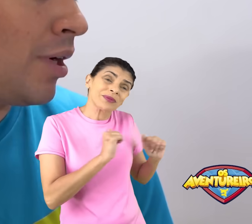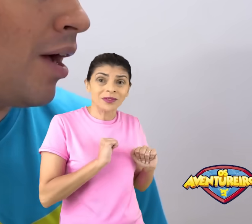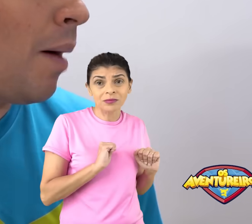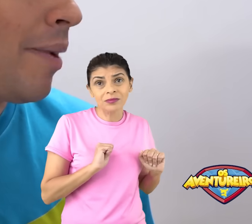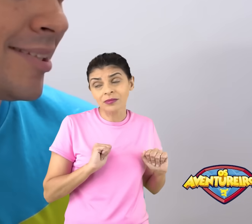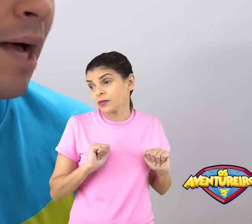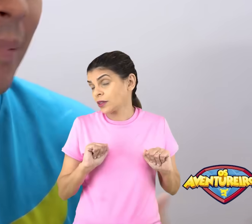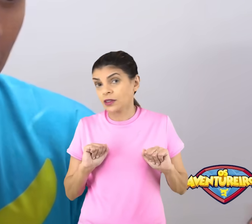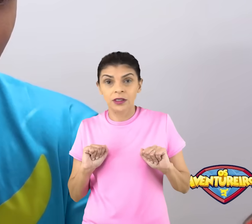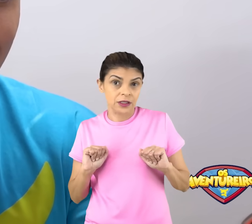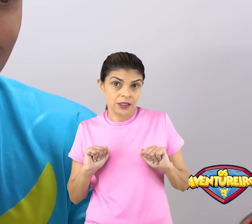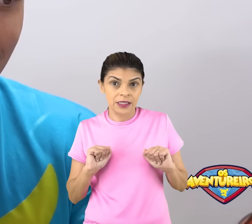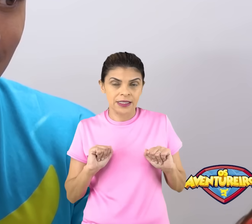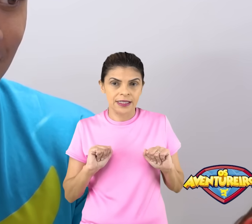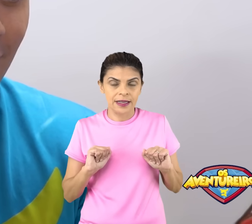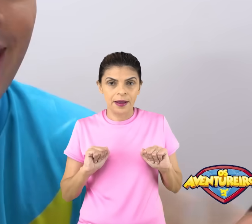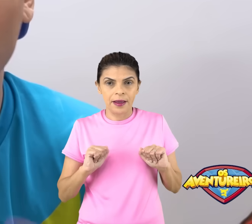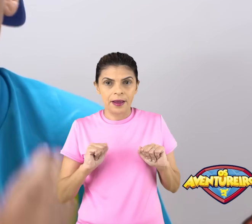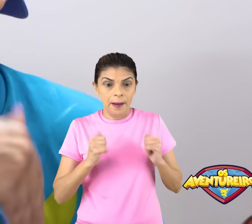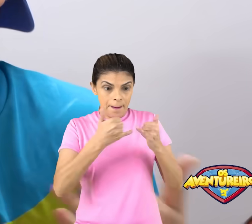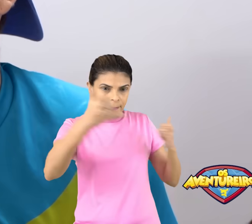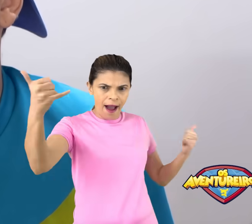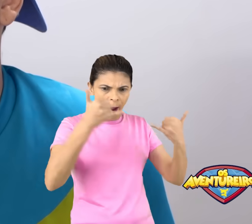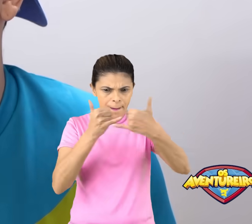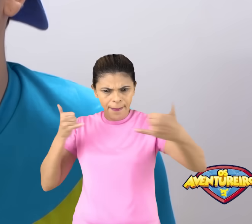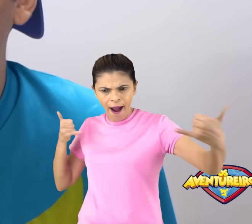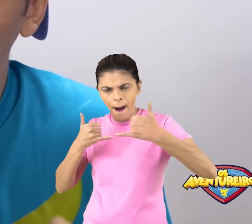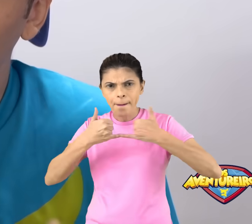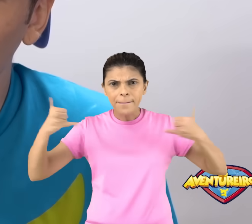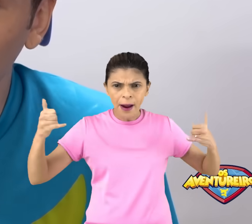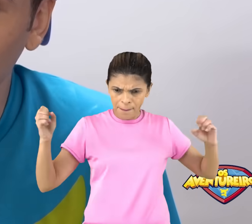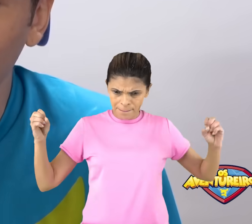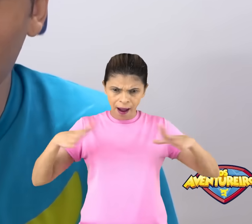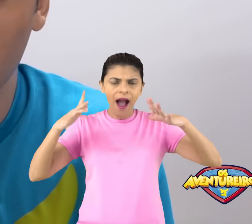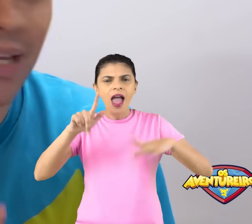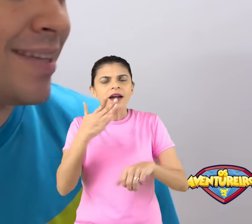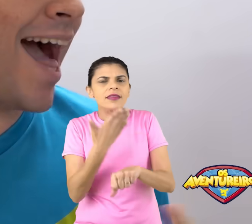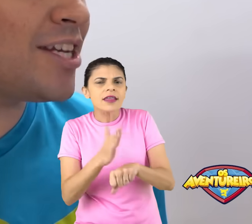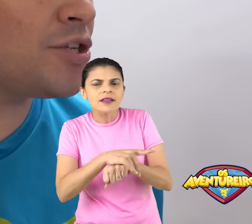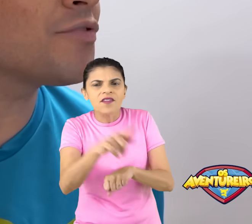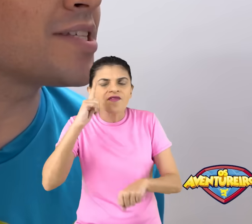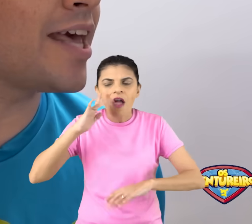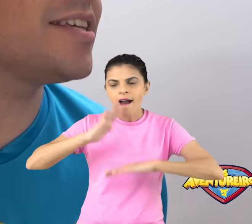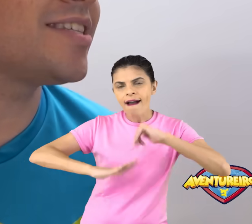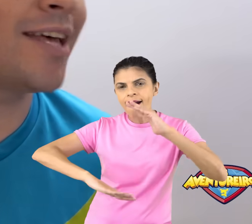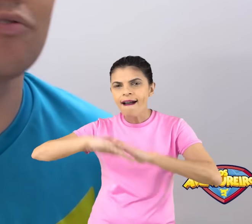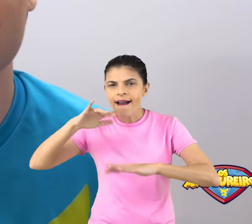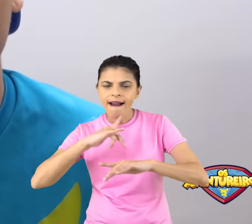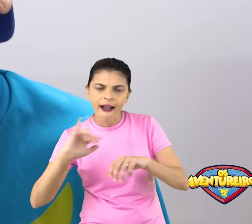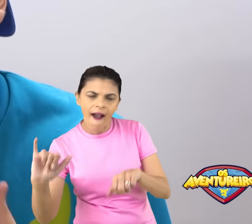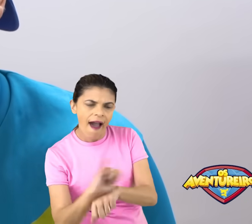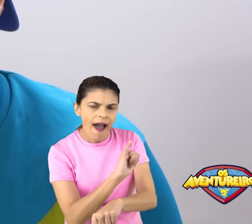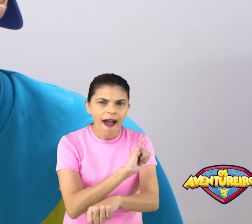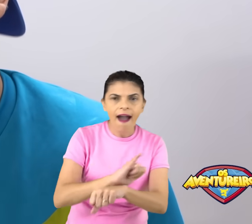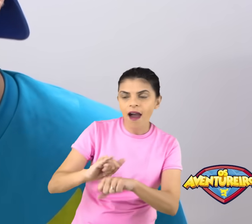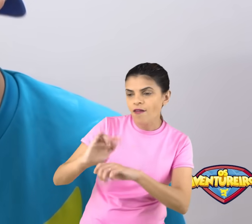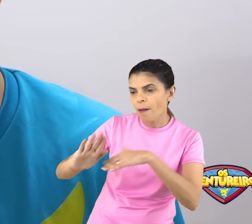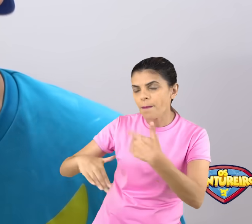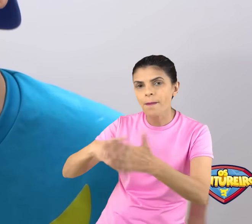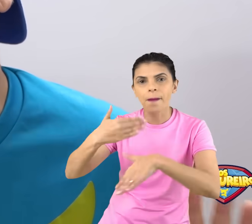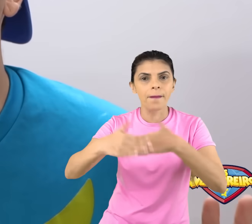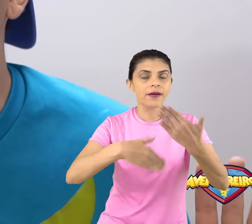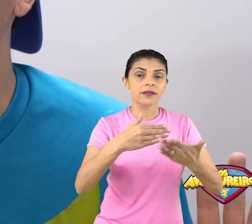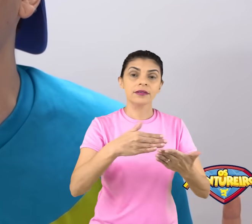menos. Passar pelo laser era um treinamento. Eu queria ver as habilidades de vocês sendo desenvolvidas.